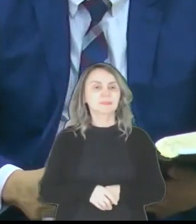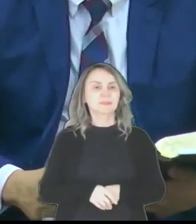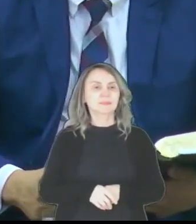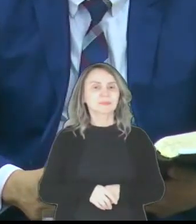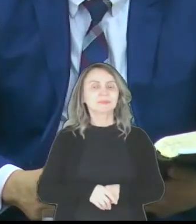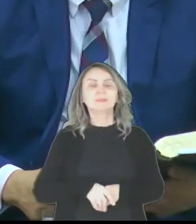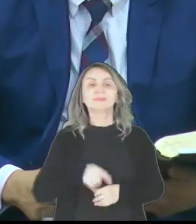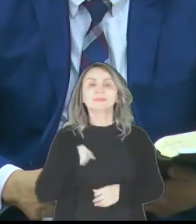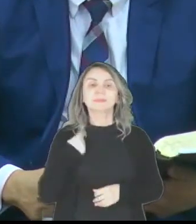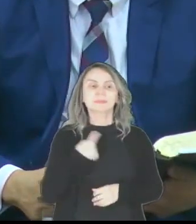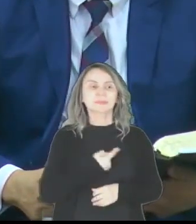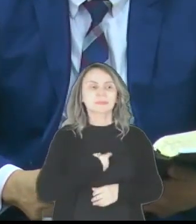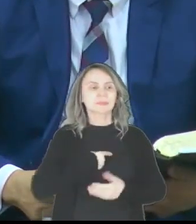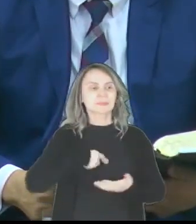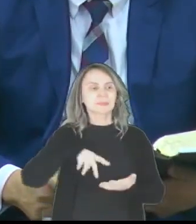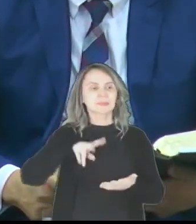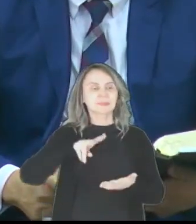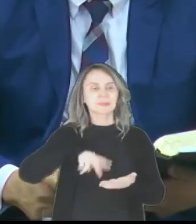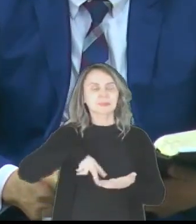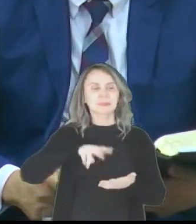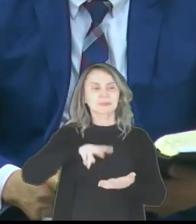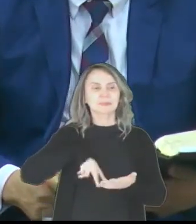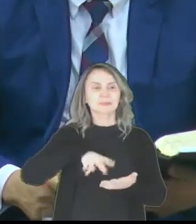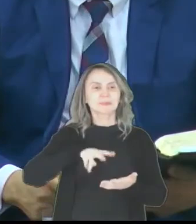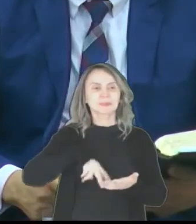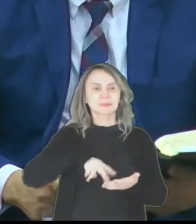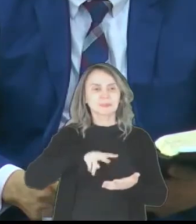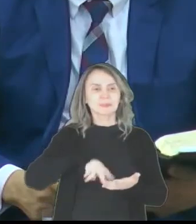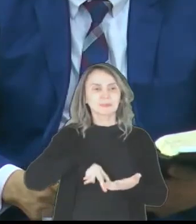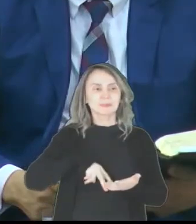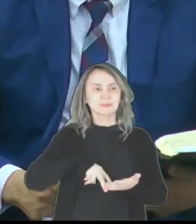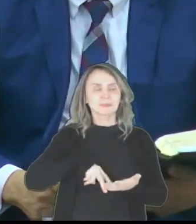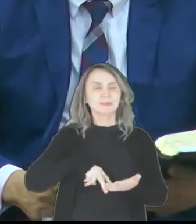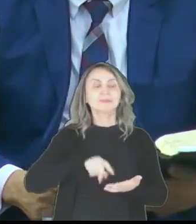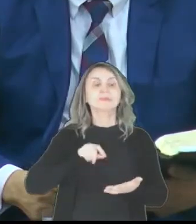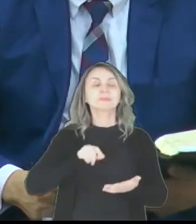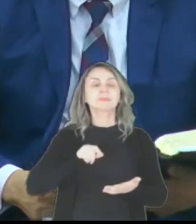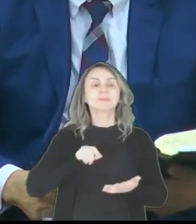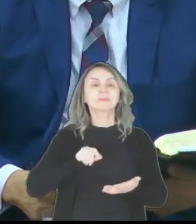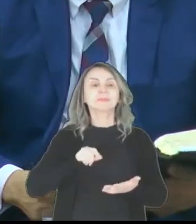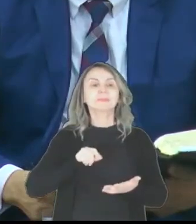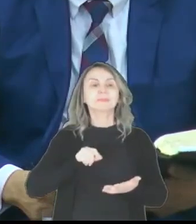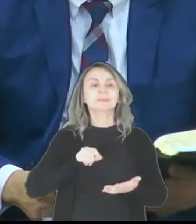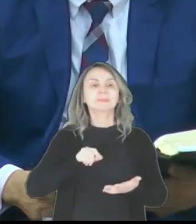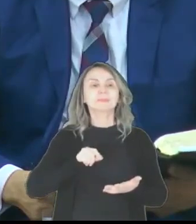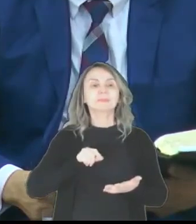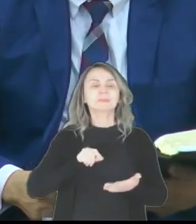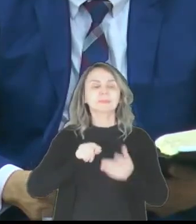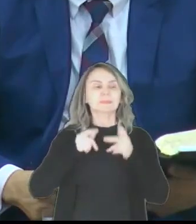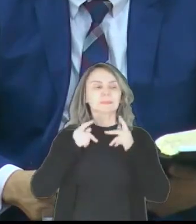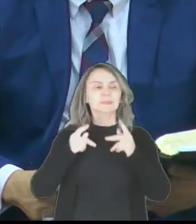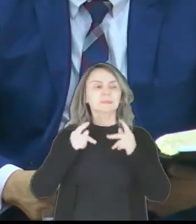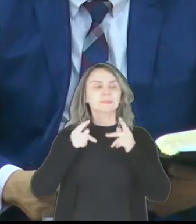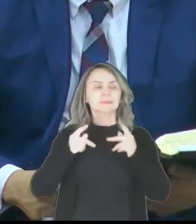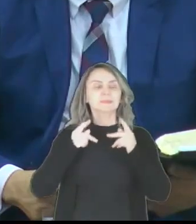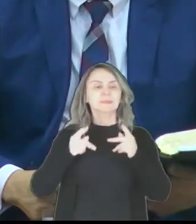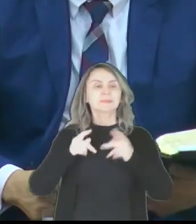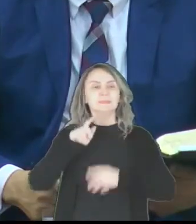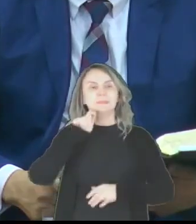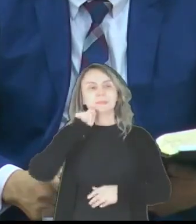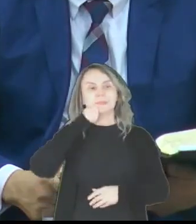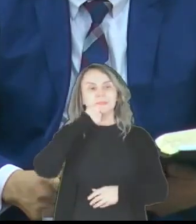palavra de Deus, é o sermão do pão da vida que Jesus pregou para os